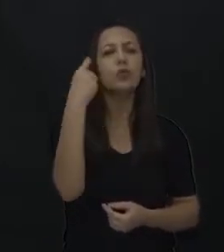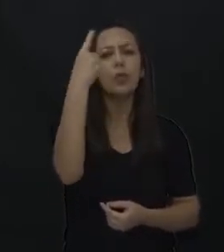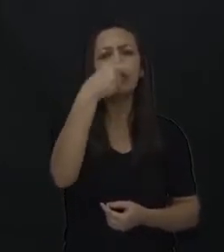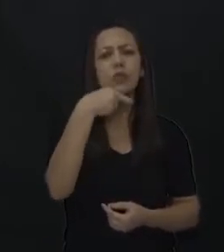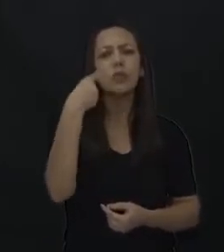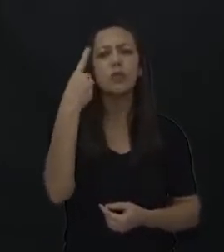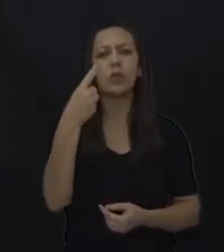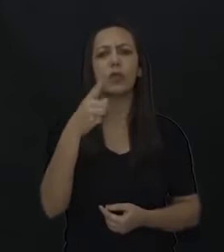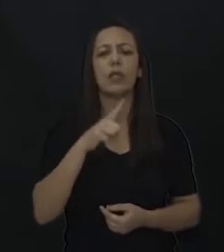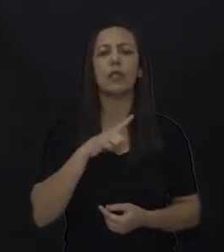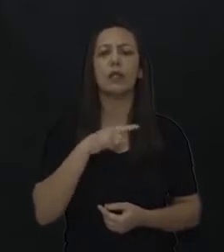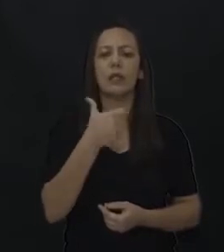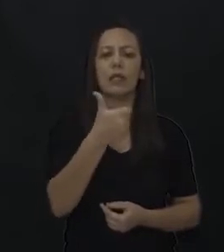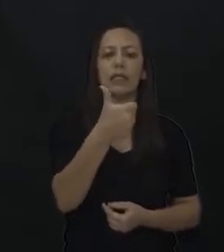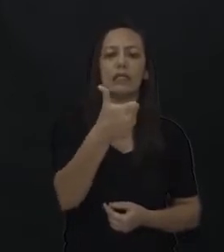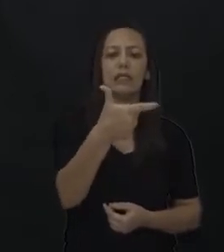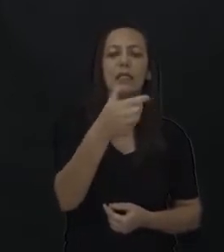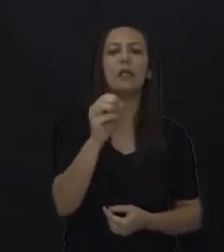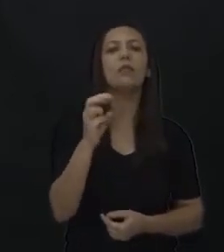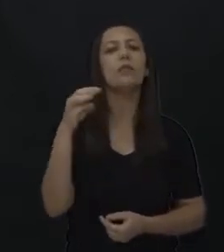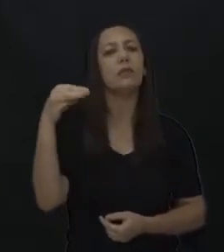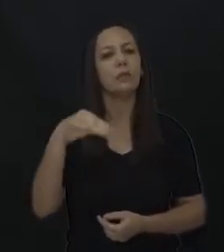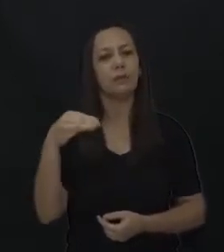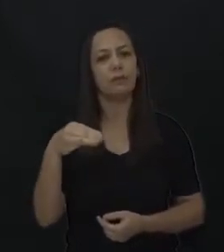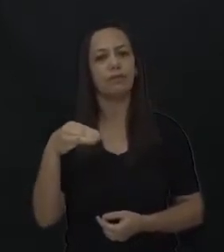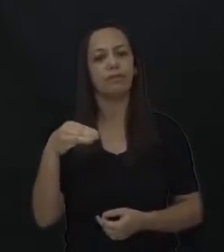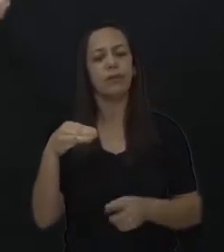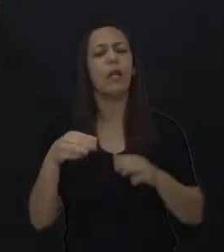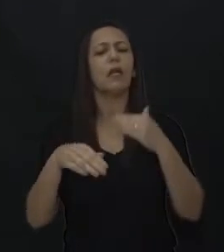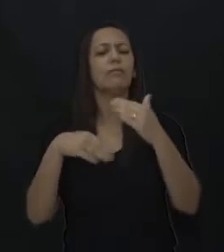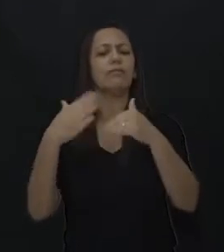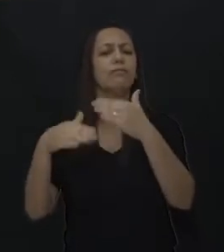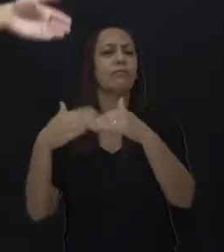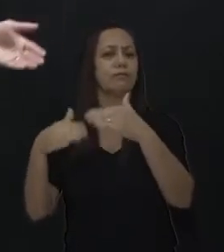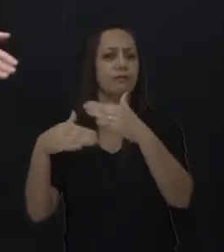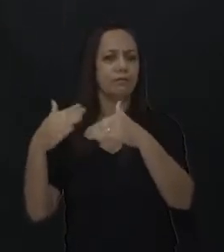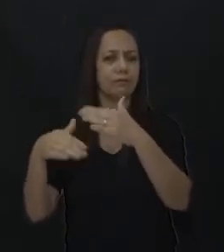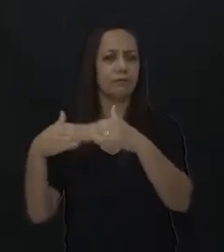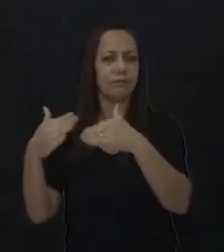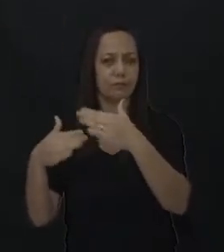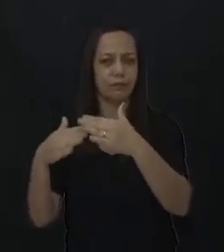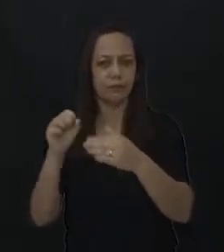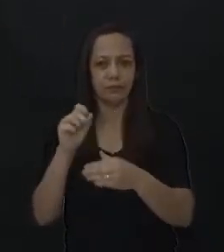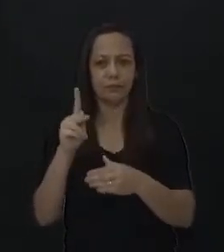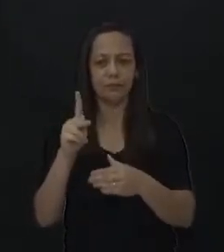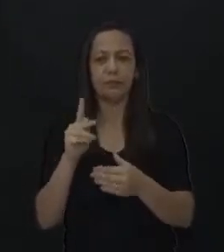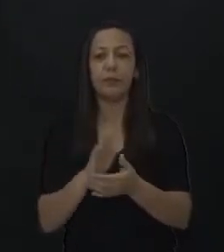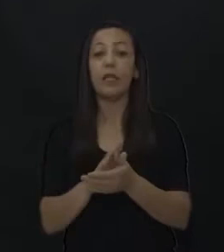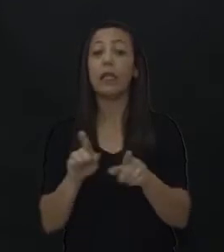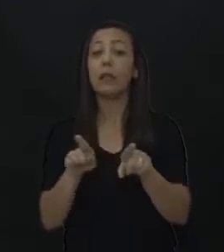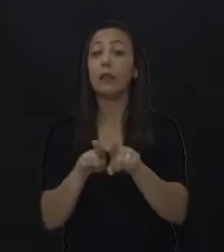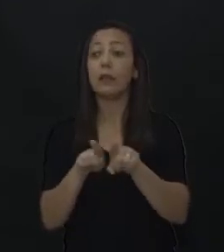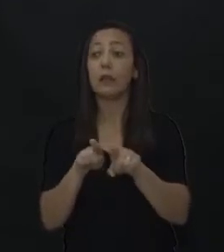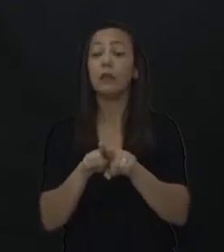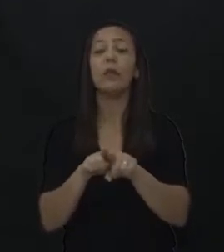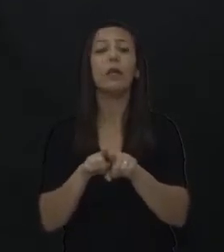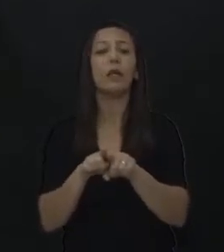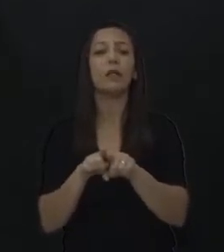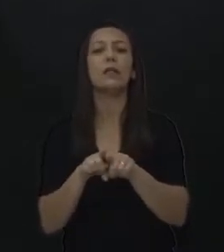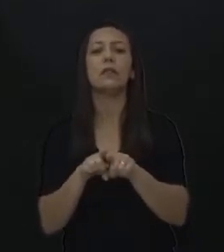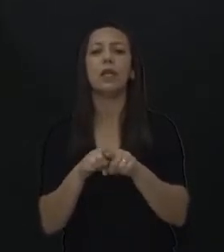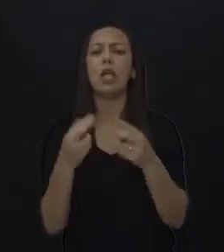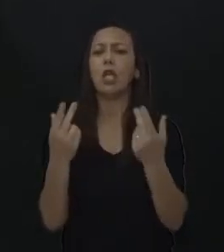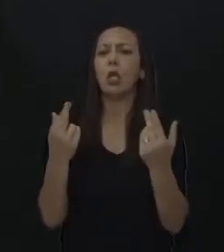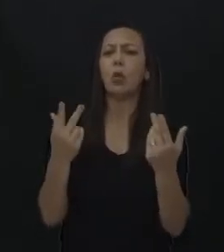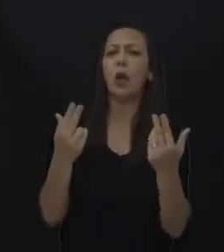possuem 120 minutos e assim você segue sempre nessa proporção. A mesma coisa também vale